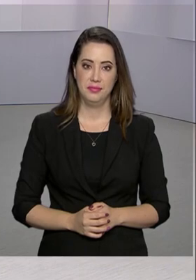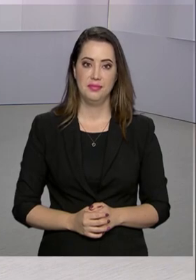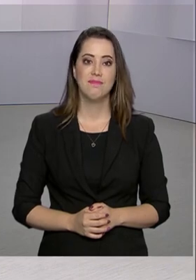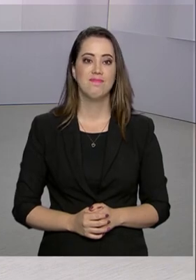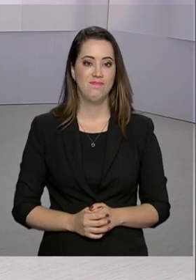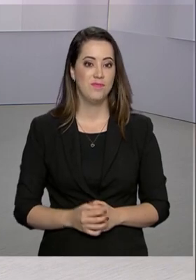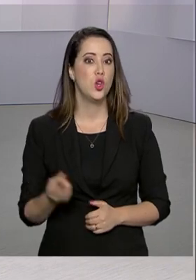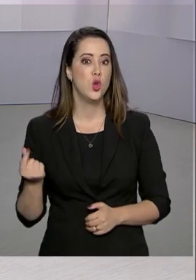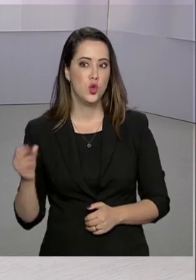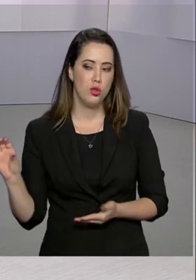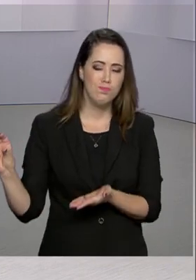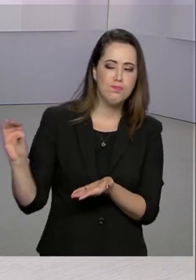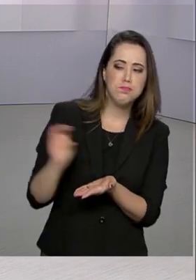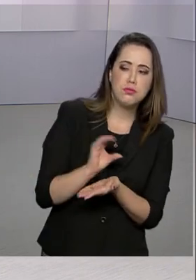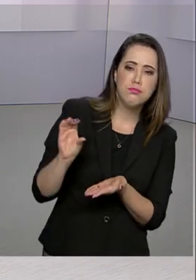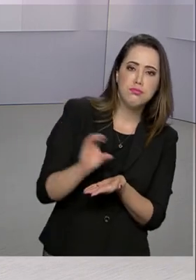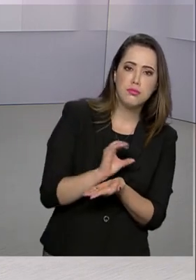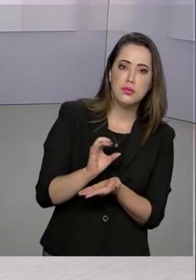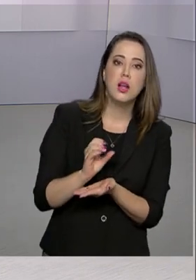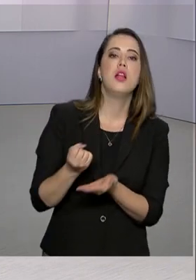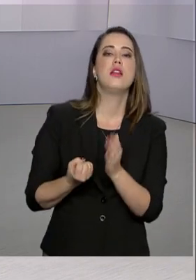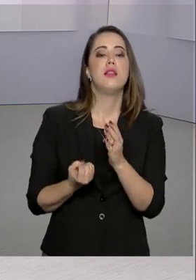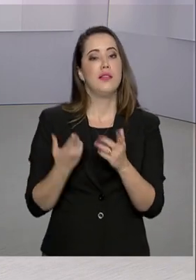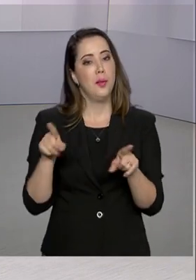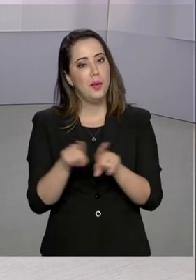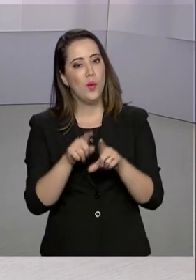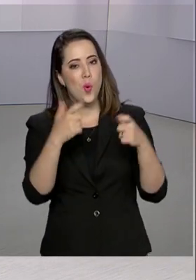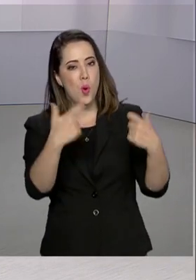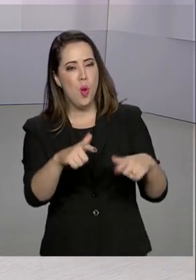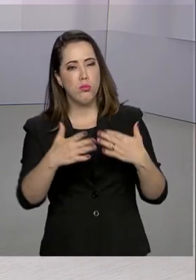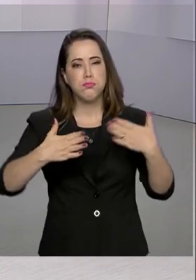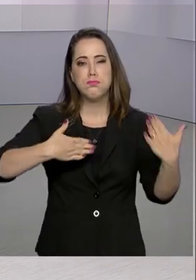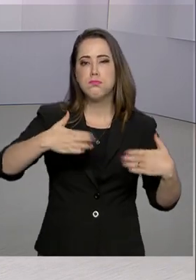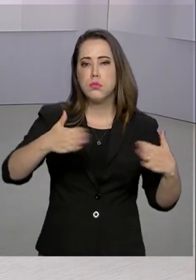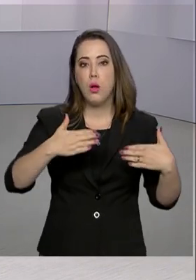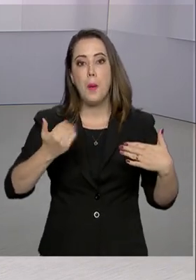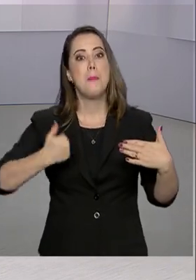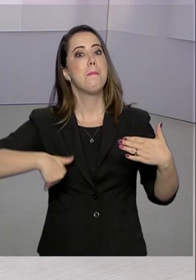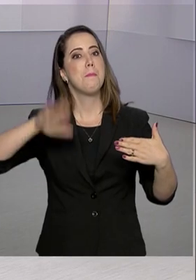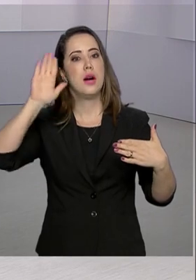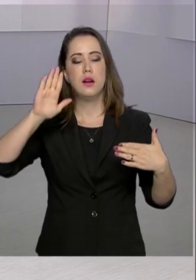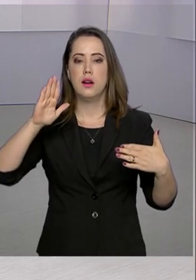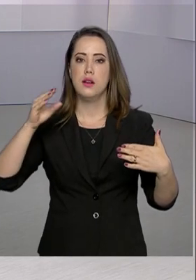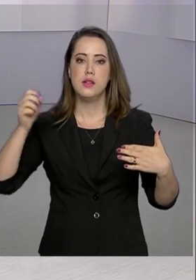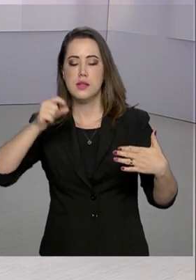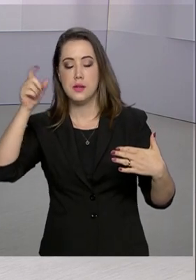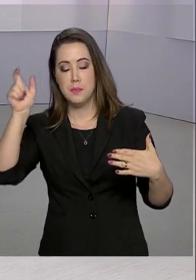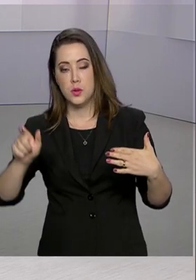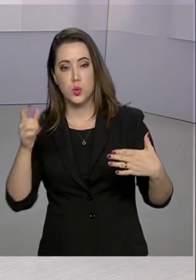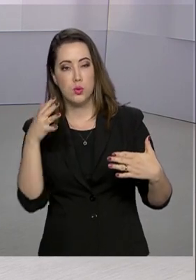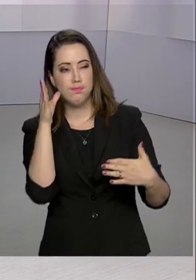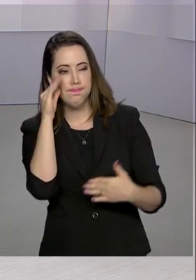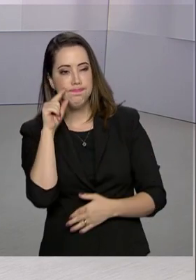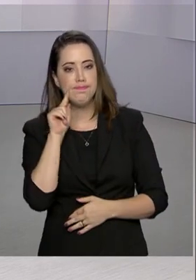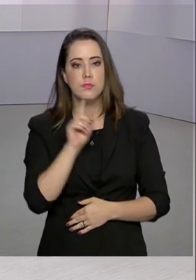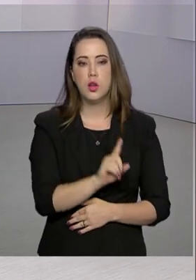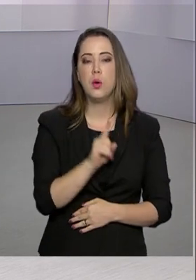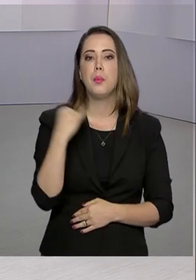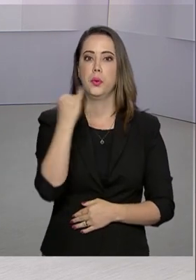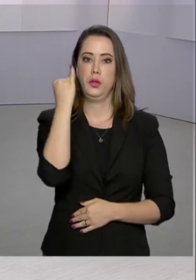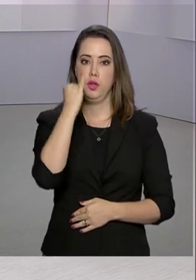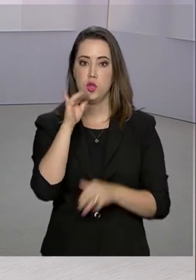Atrair novos investimentos e criar um ambiente de mercado com mais concorrência foram destaque no setor